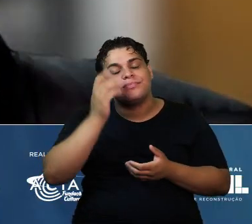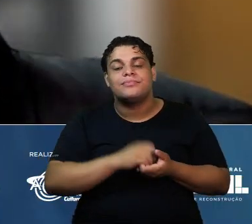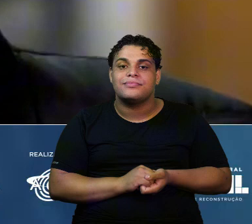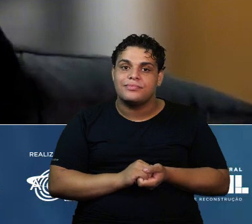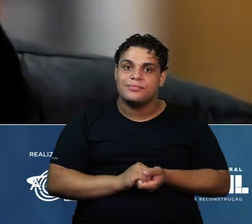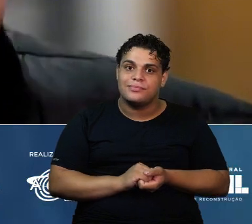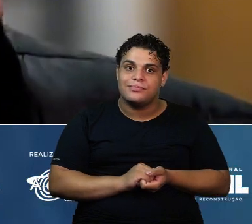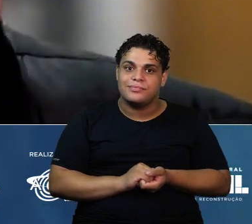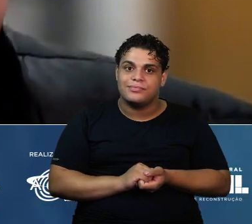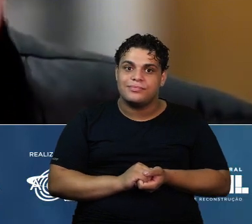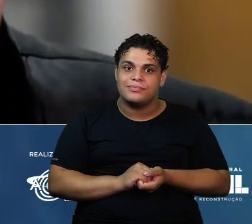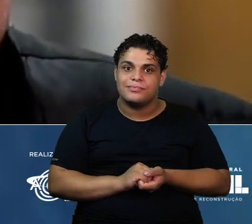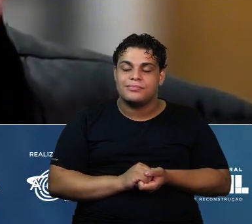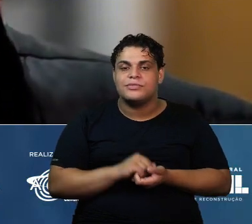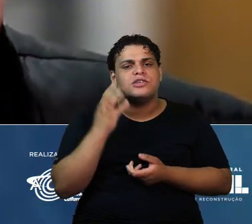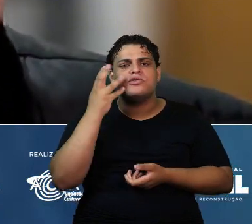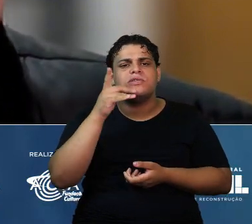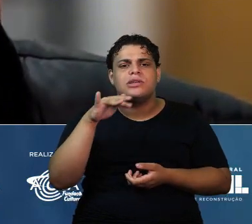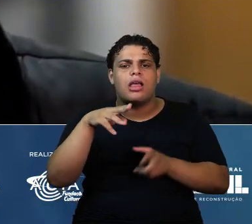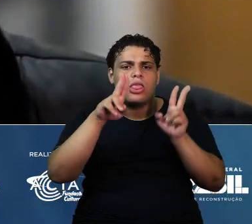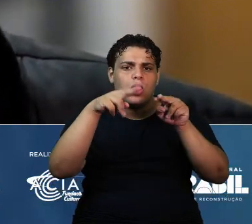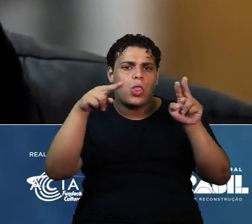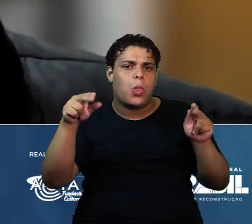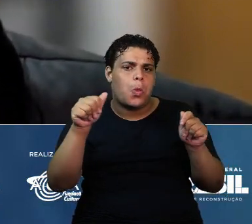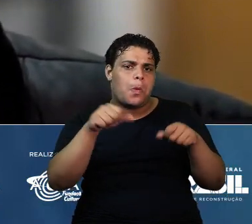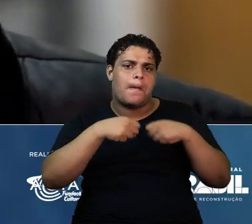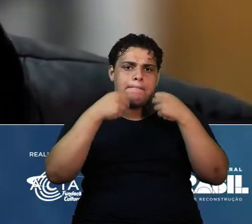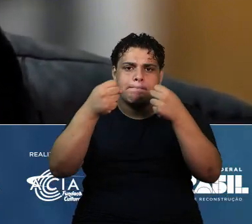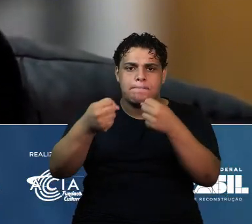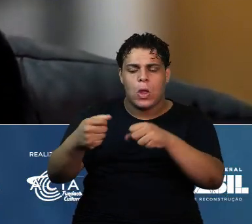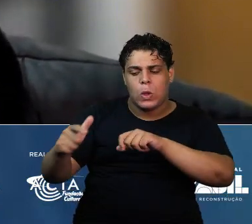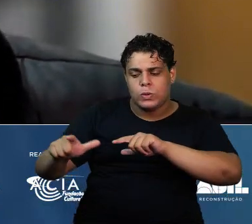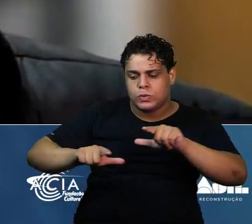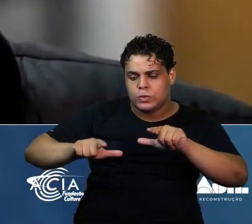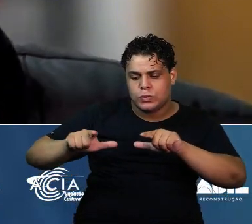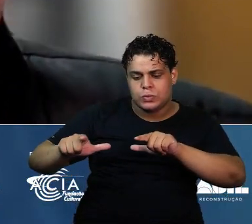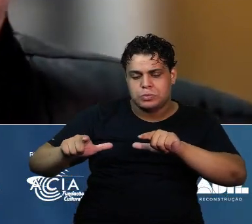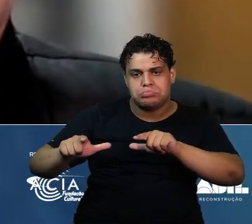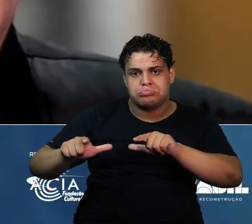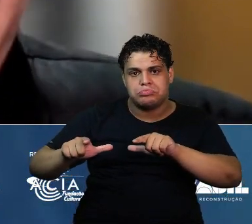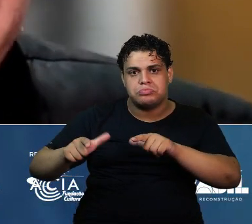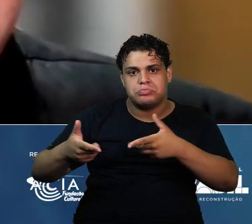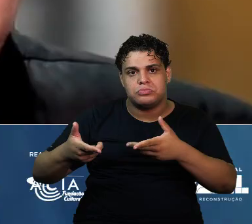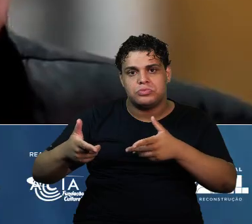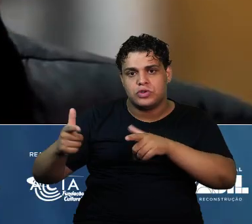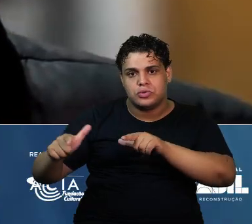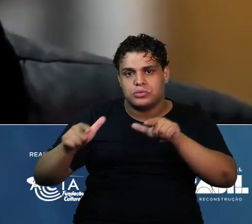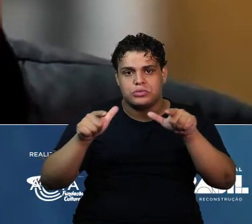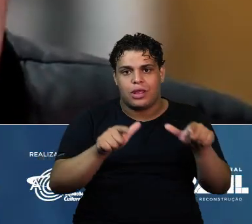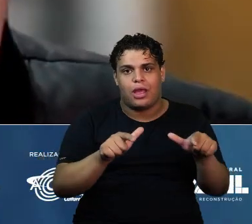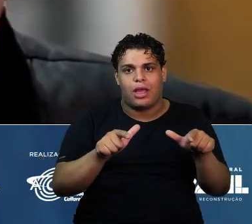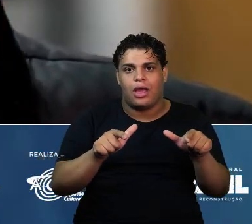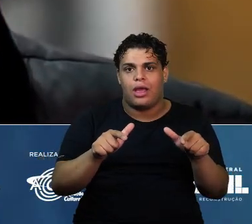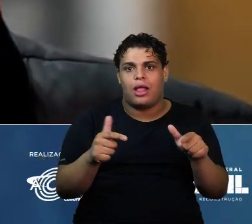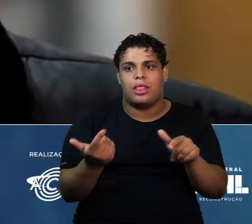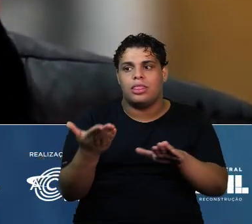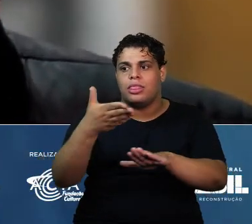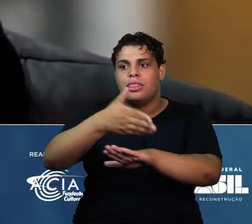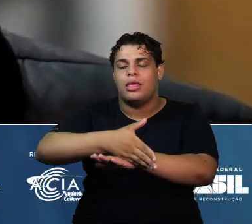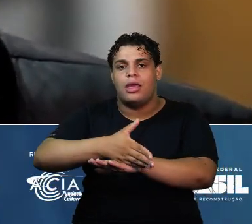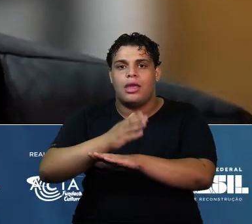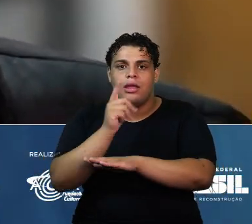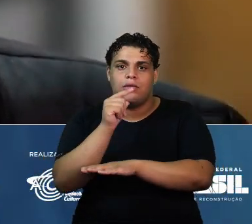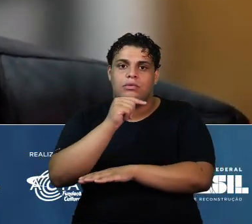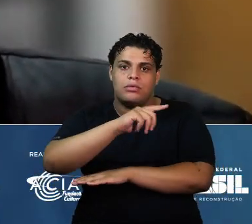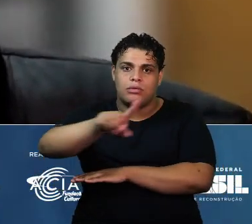falando, uma criança nunca pode estar no ambiente, seja dentro ou ao lado da piscina ou de qualquer